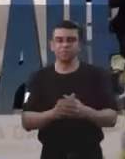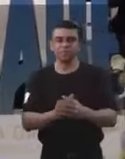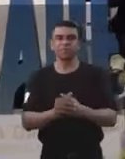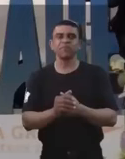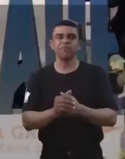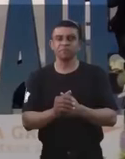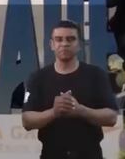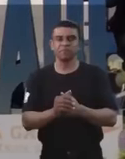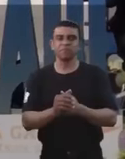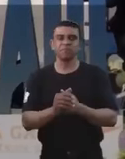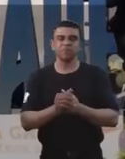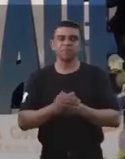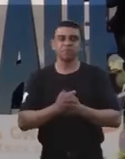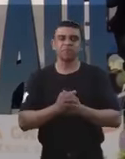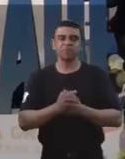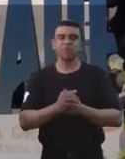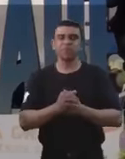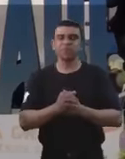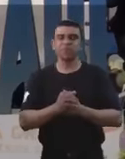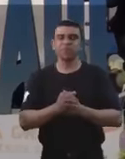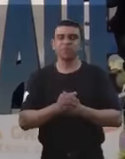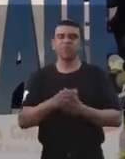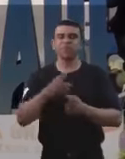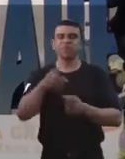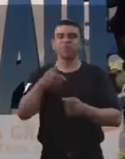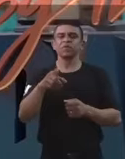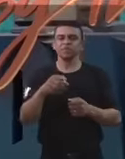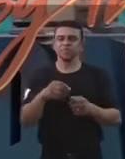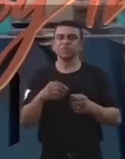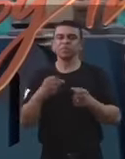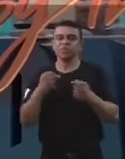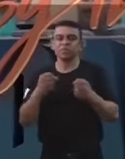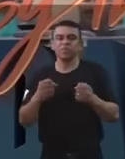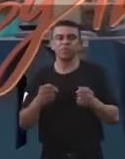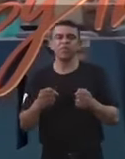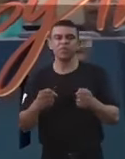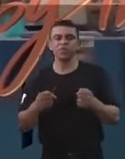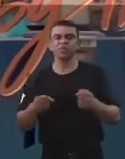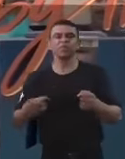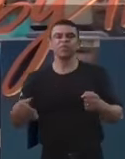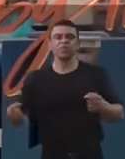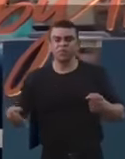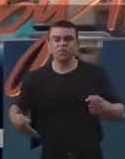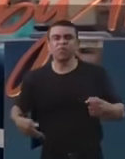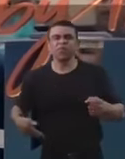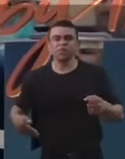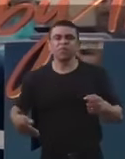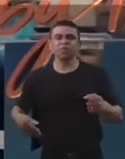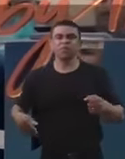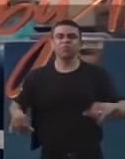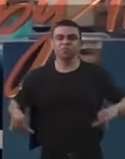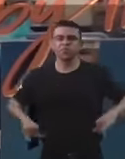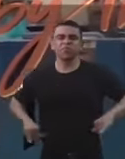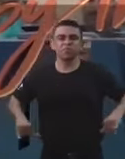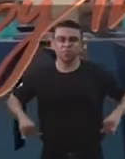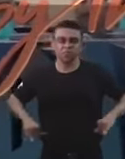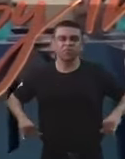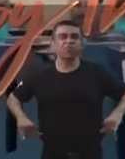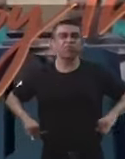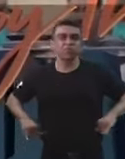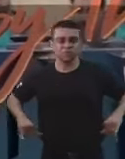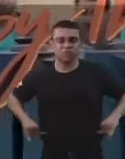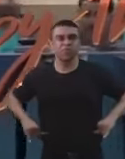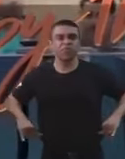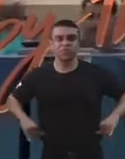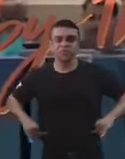Sofra eu, mas não sofra a igreja. Só se você tiver coragem pelo Espírito, diga: sofra